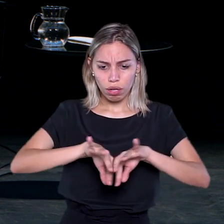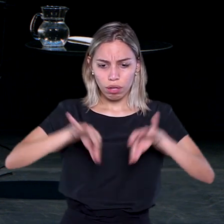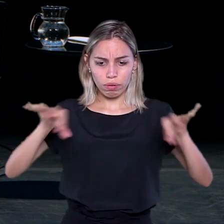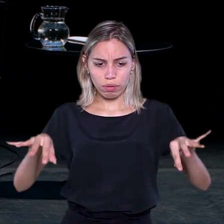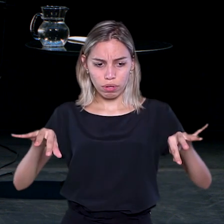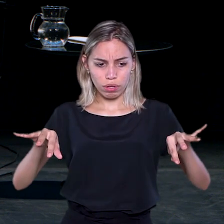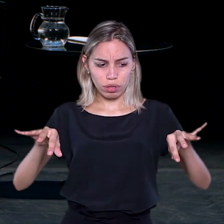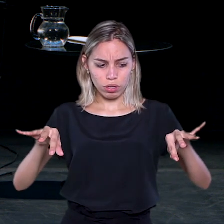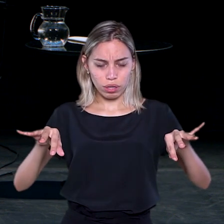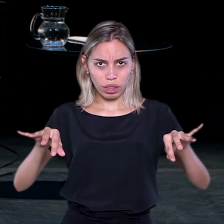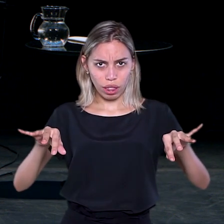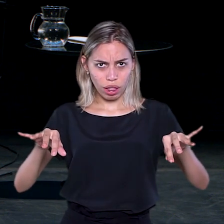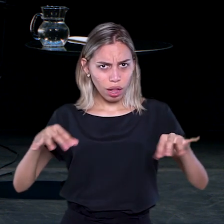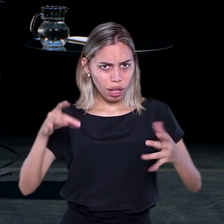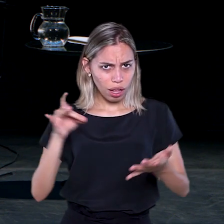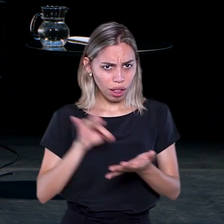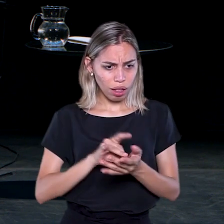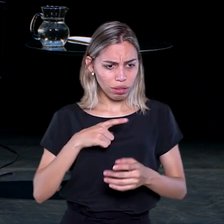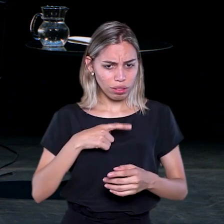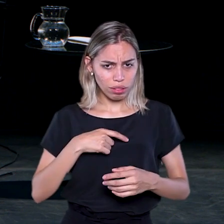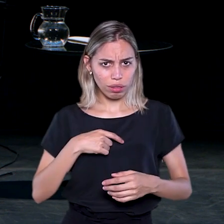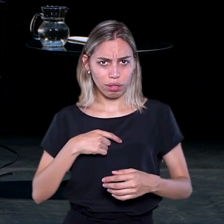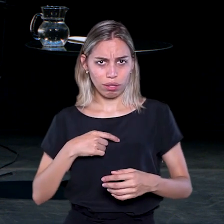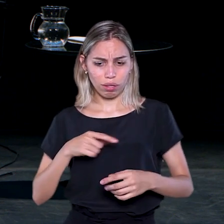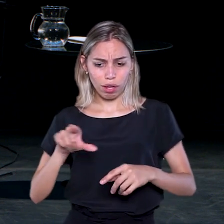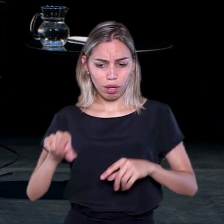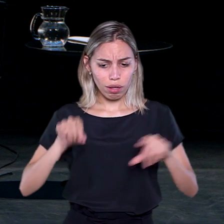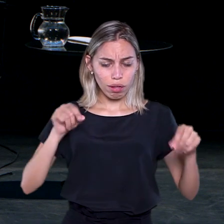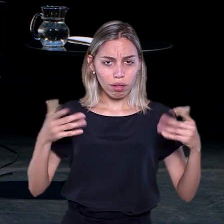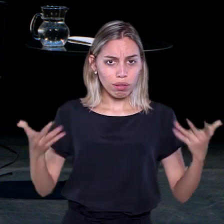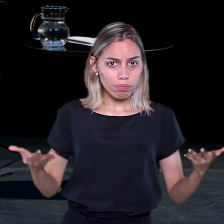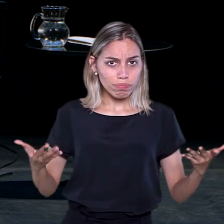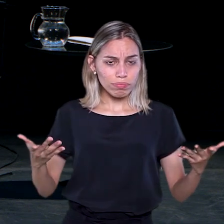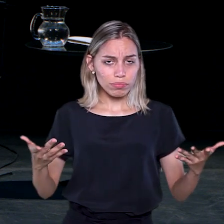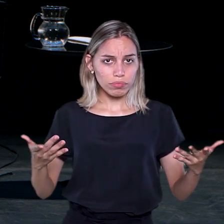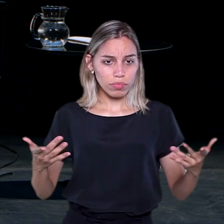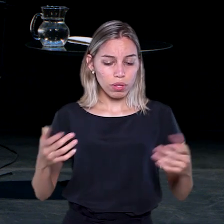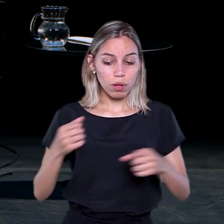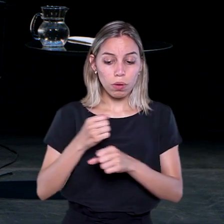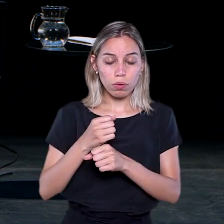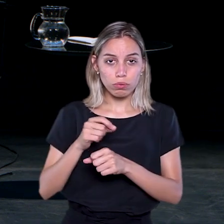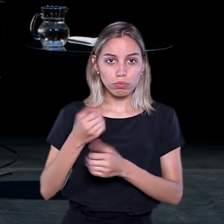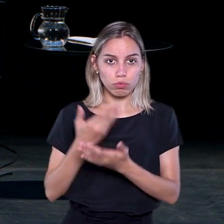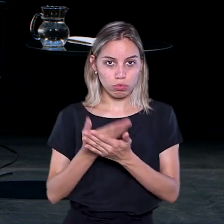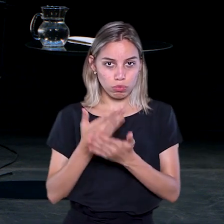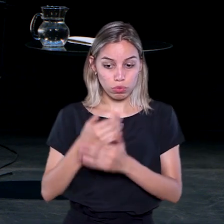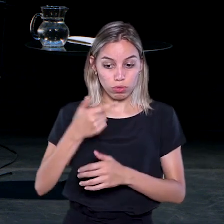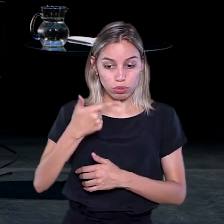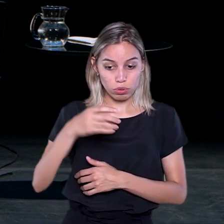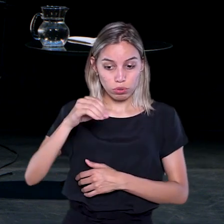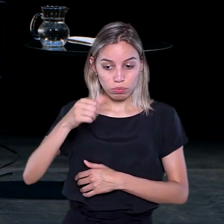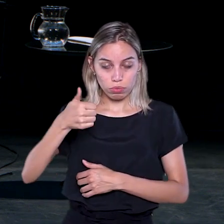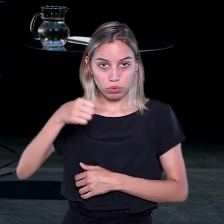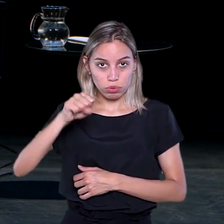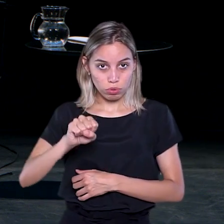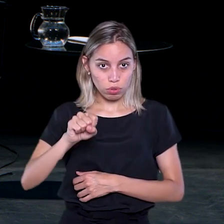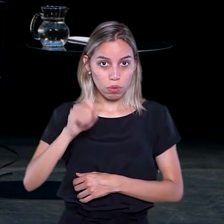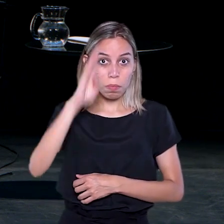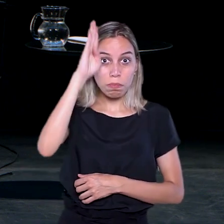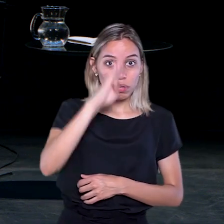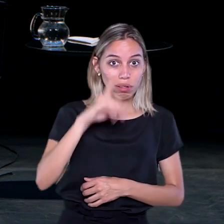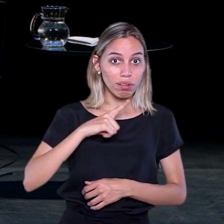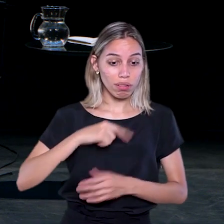nós estamos, de fato, afastando esses privilégios? E aí esse estudo vai dizer o seguinte, de 2018, o estudo. O Brasil tem a segunda